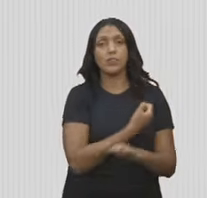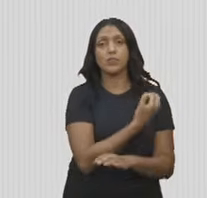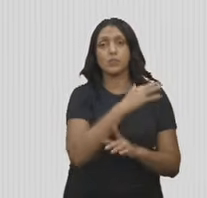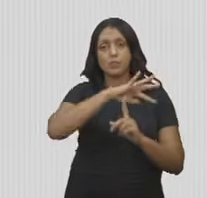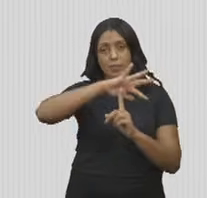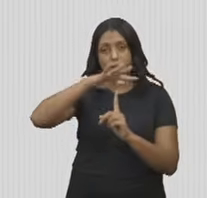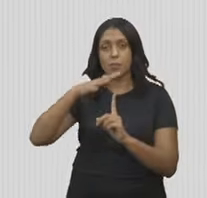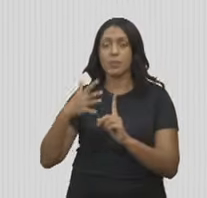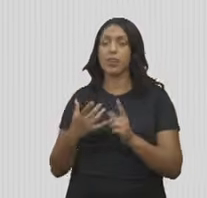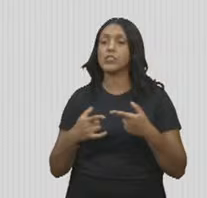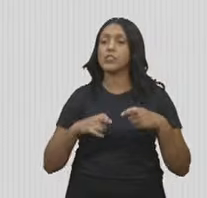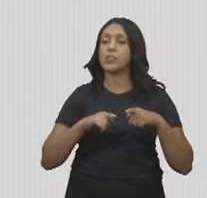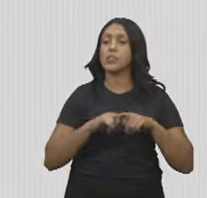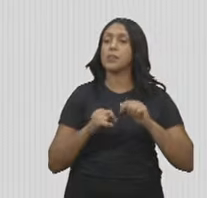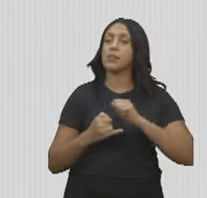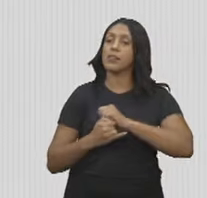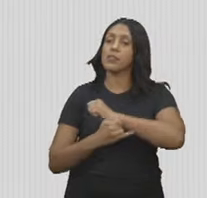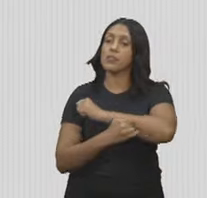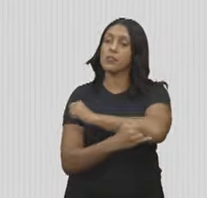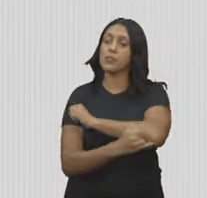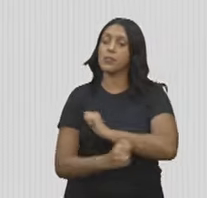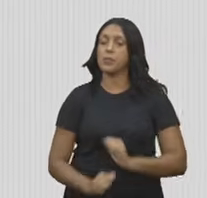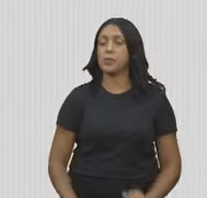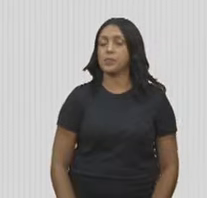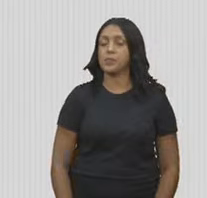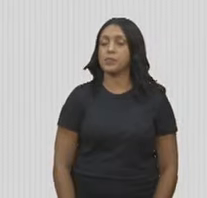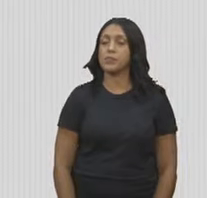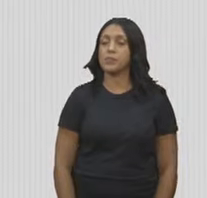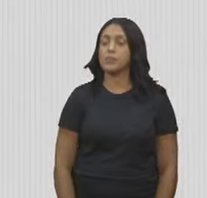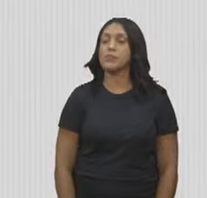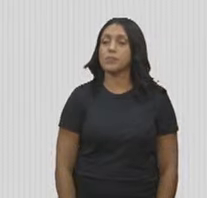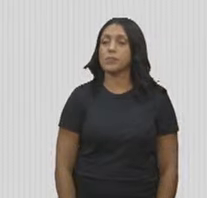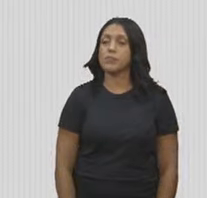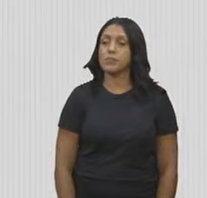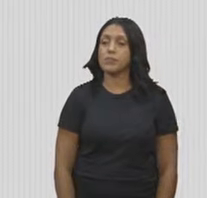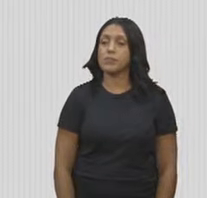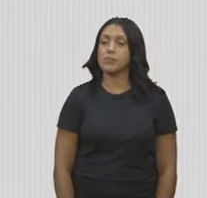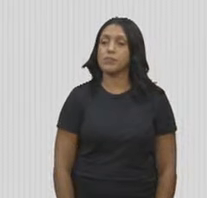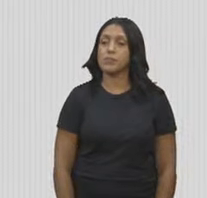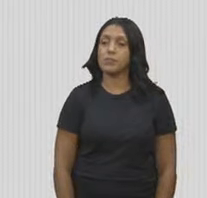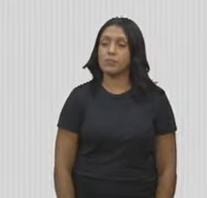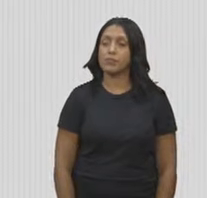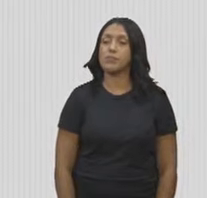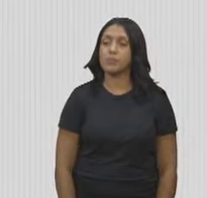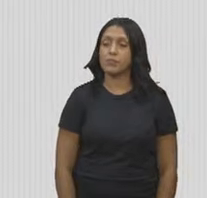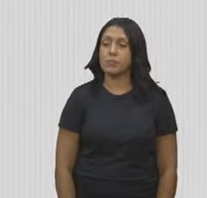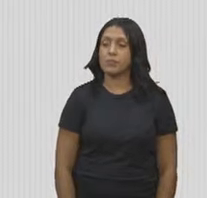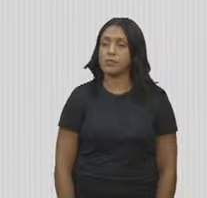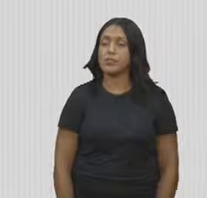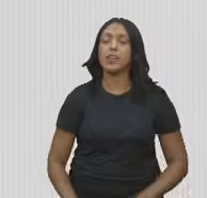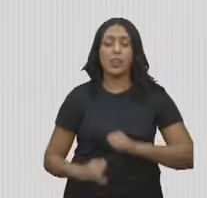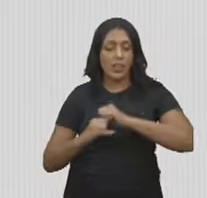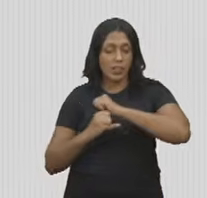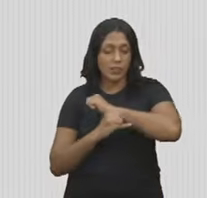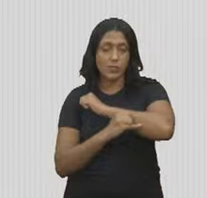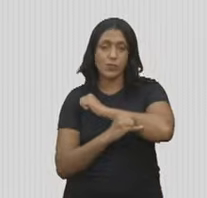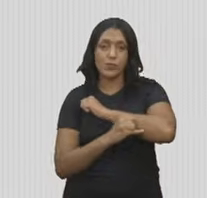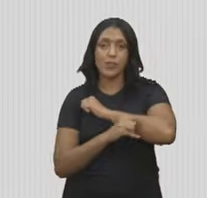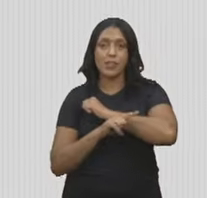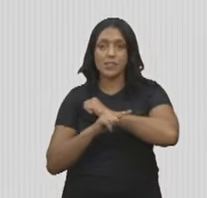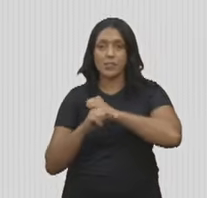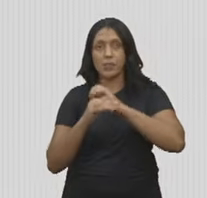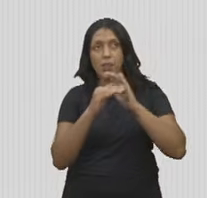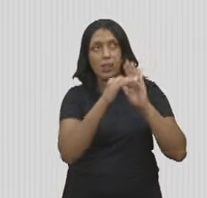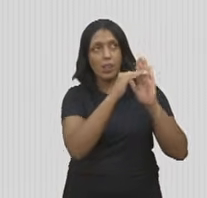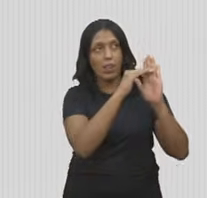infraestrutura. A gente costuma sempre ter mobilidade e infraestrutura aí nos primeiros lugares, a infraestrutura sempre costuma despontar, mas nessa semana caiu